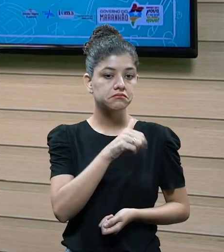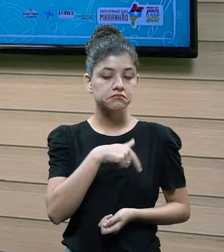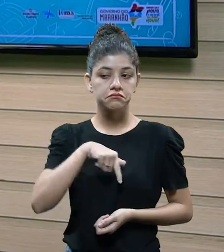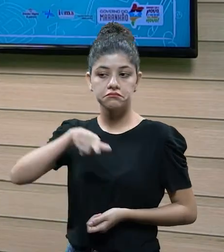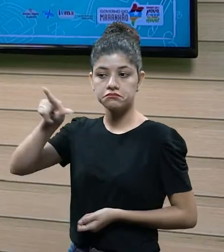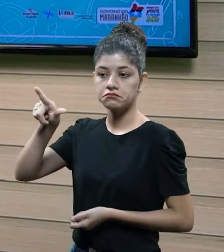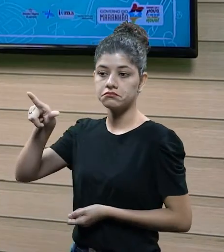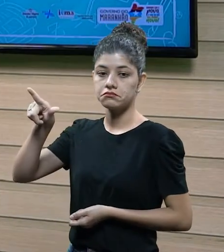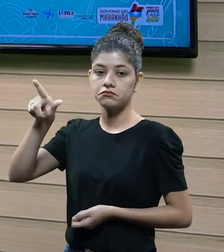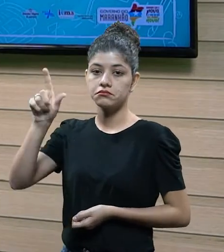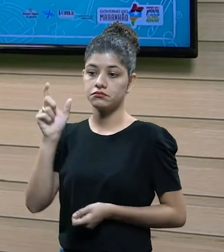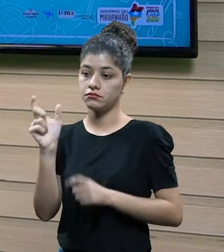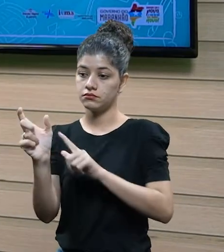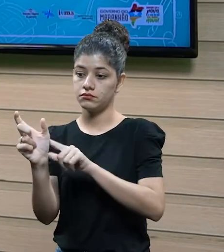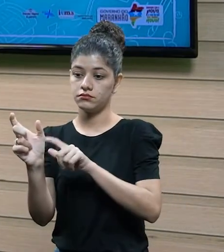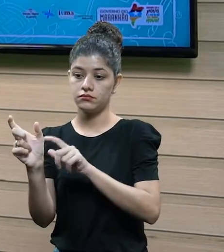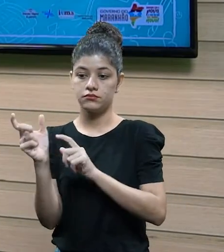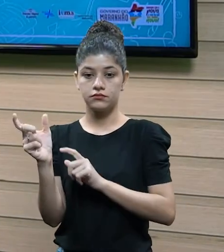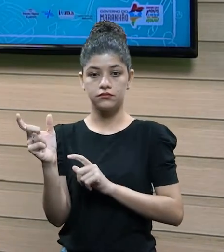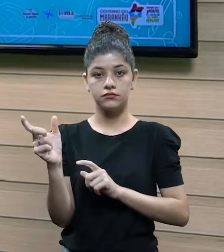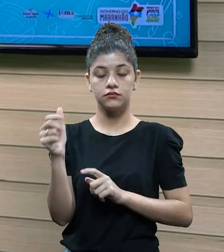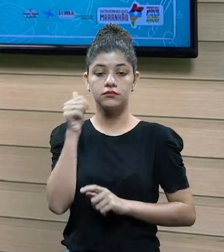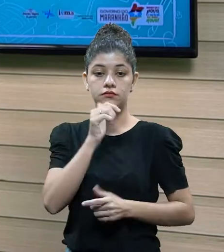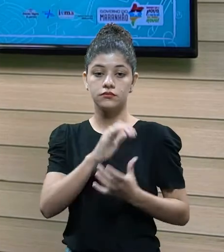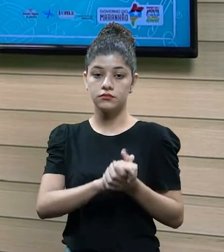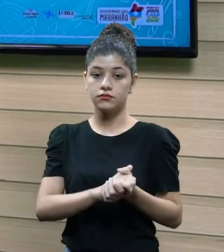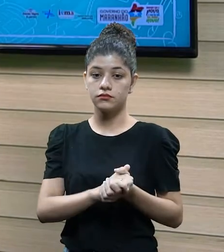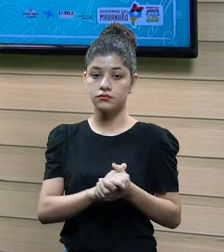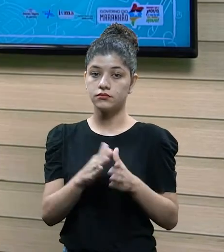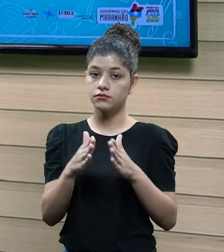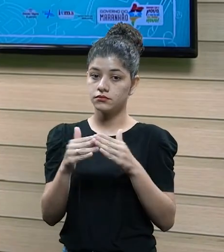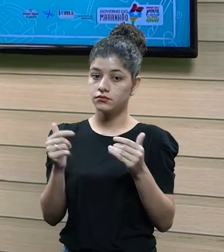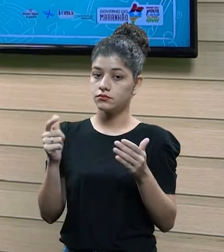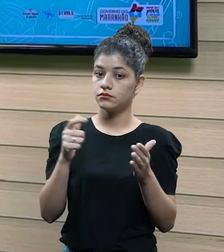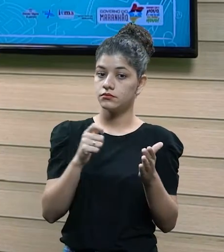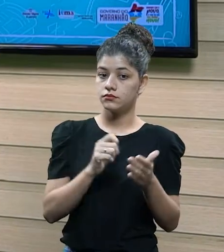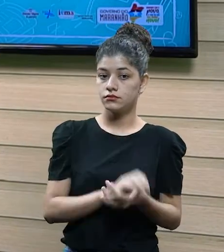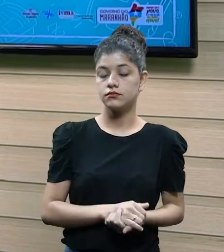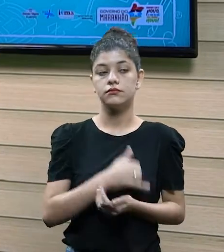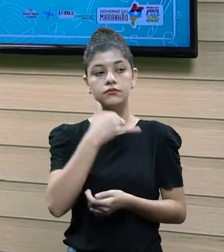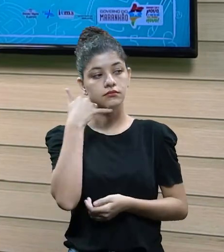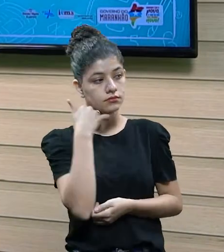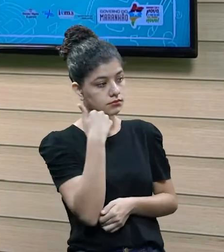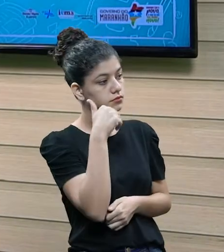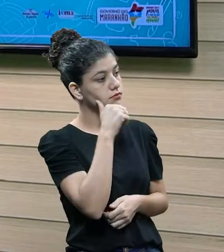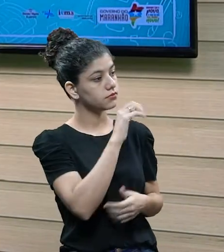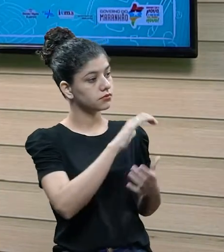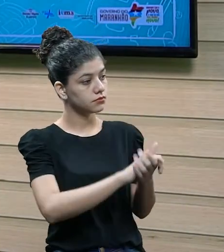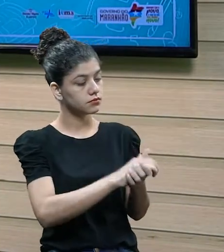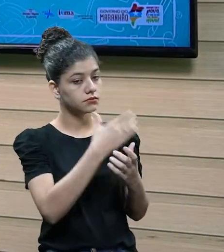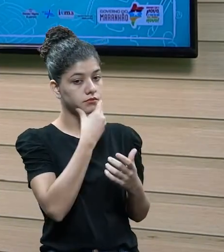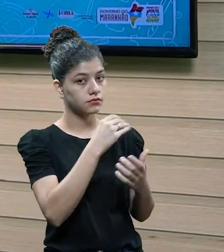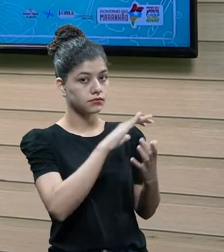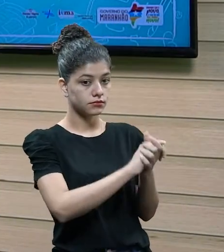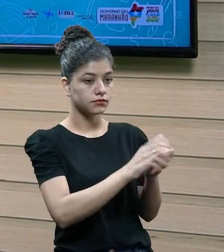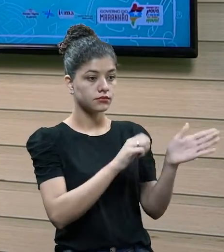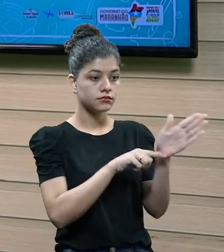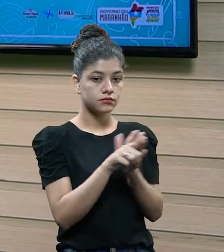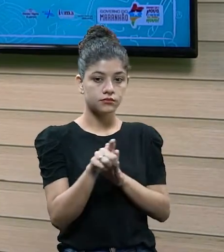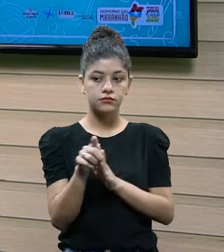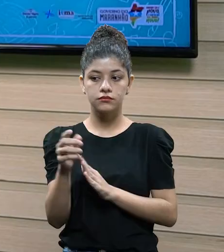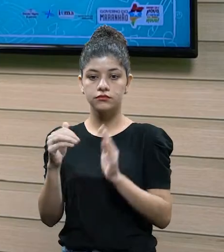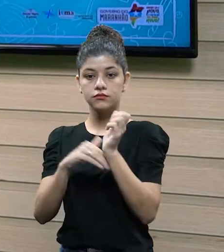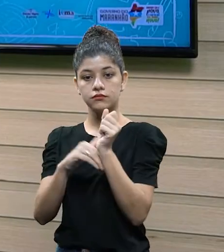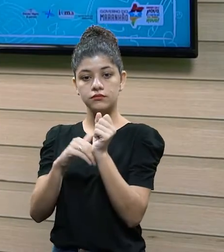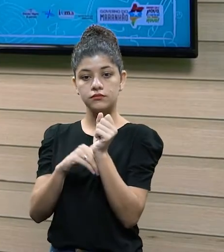de crédito do marido emprestado. Chegando à loja, ela esqueceu da senha. Lá ela liga para o esposo perguntando para a senha. Aí